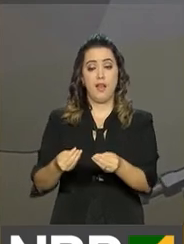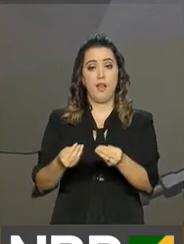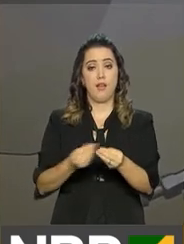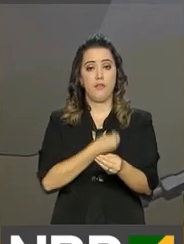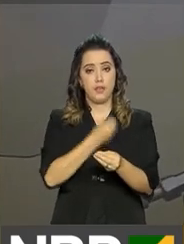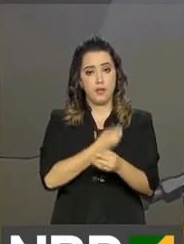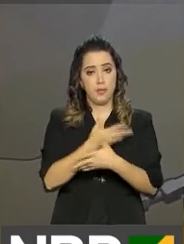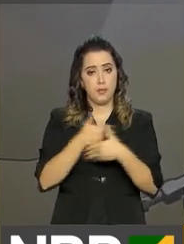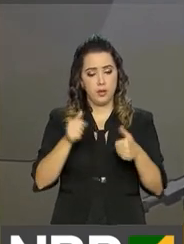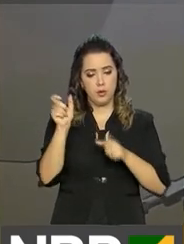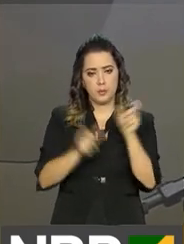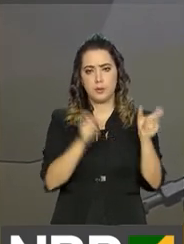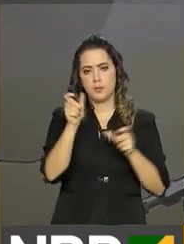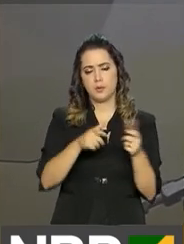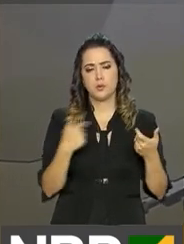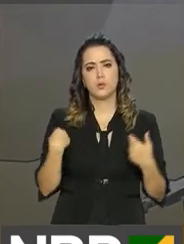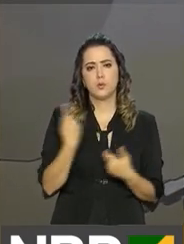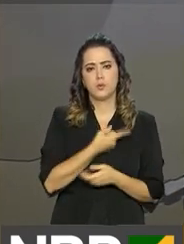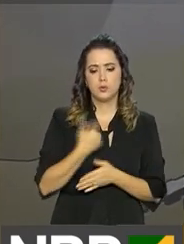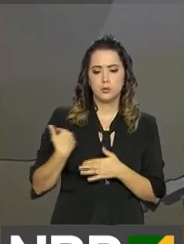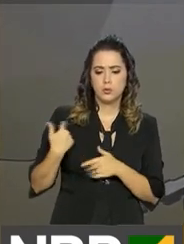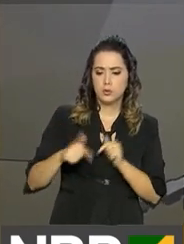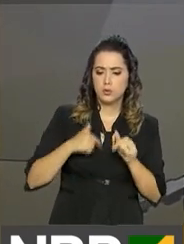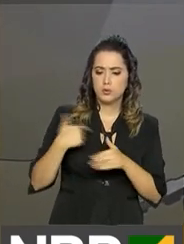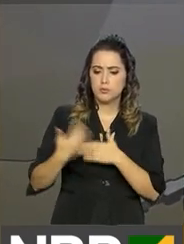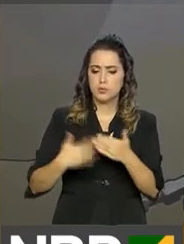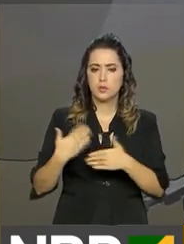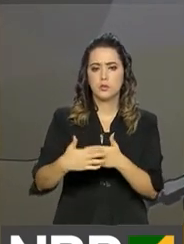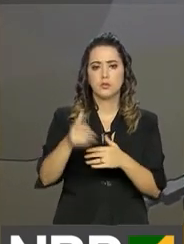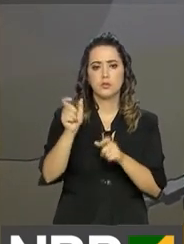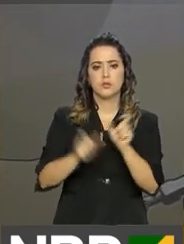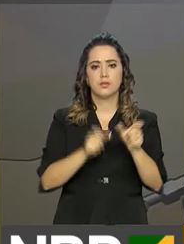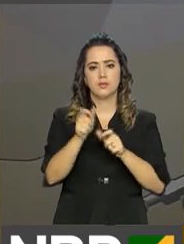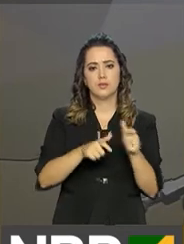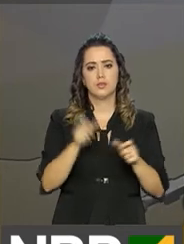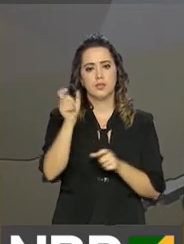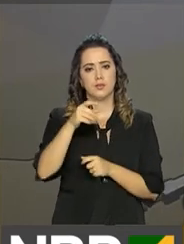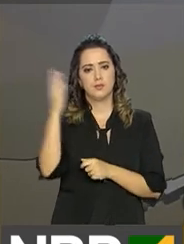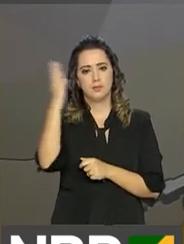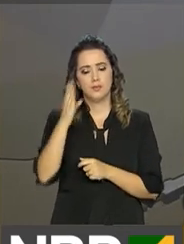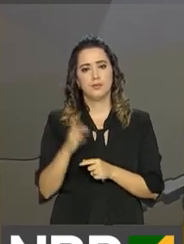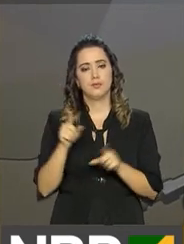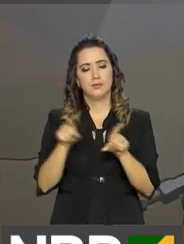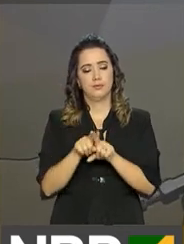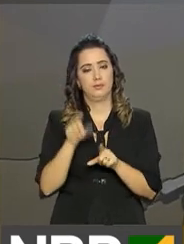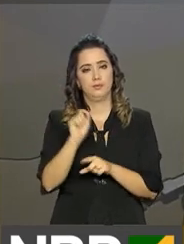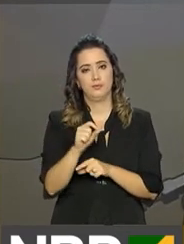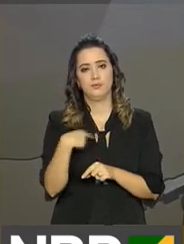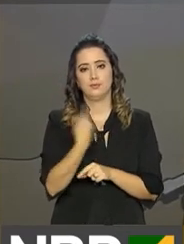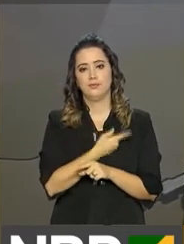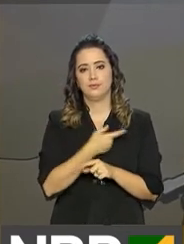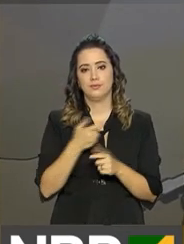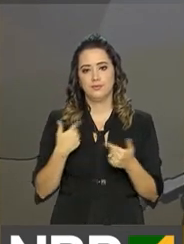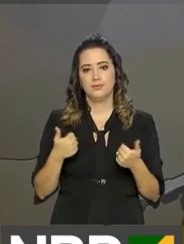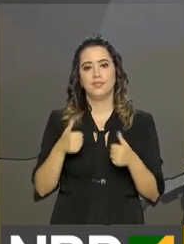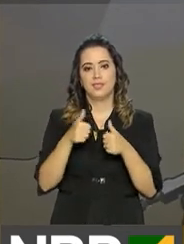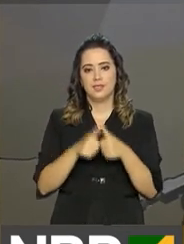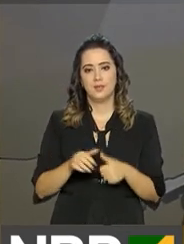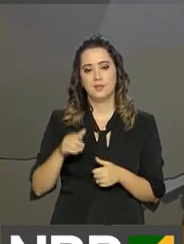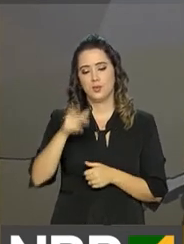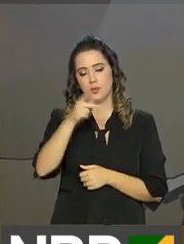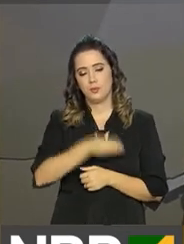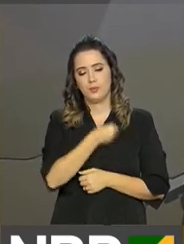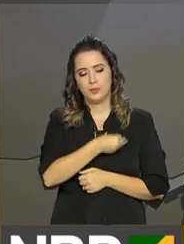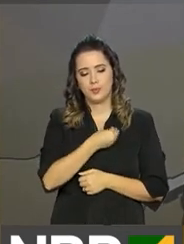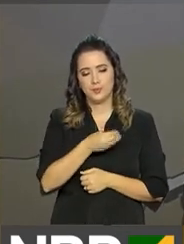move é melhorar a qualidade de vida dos estrangeiros, dos brasileiros, né? E dos estrangeiros que estão no país,